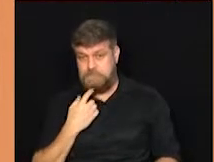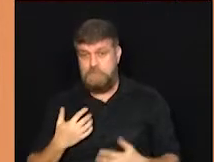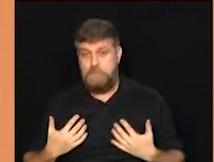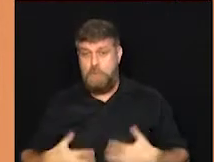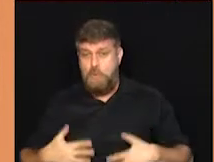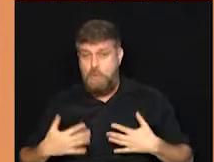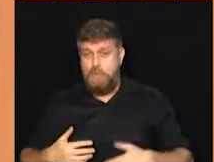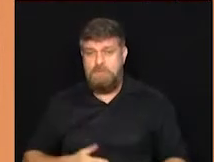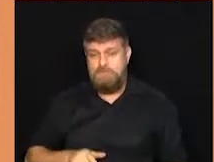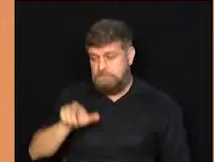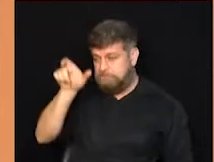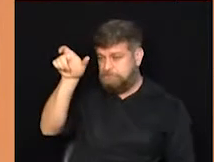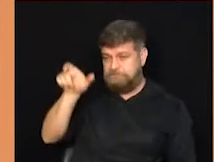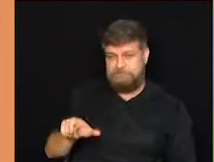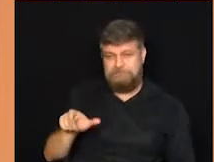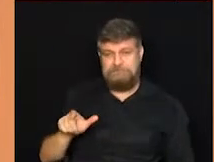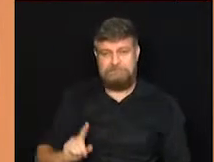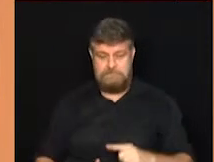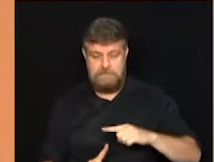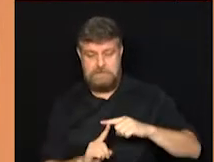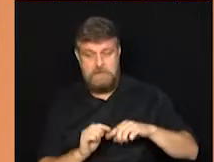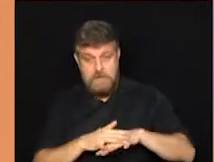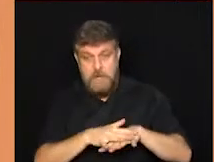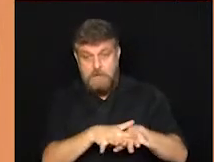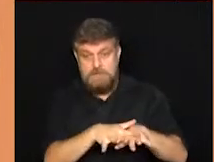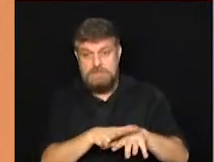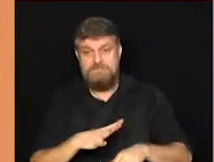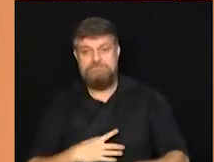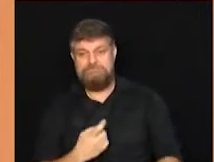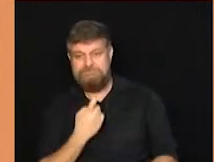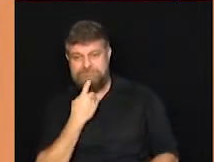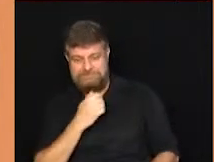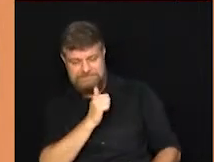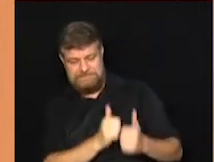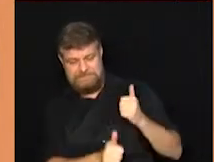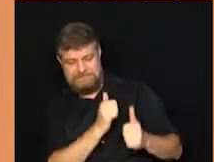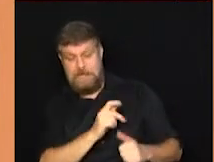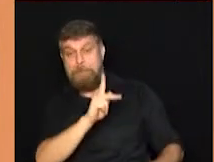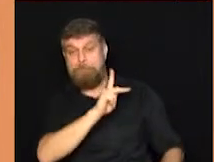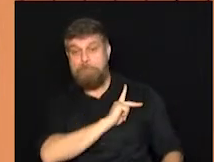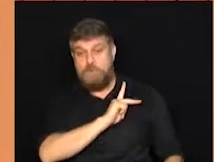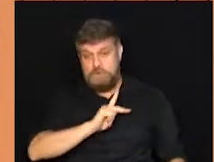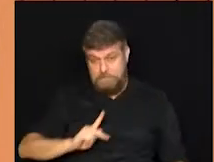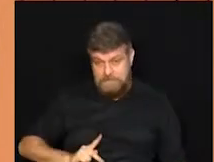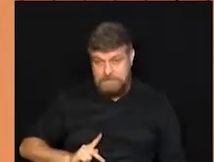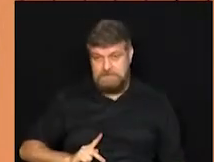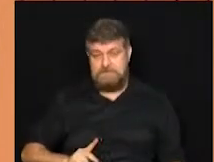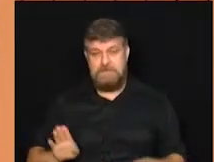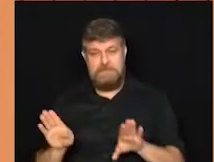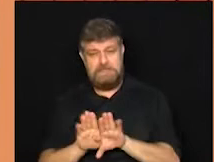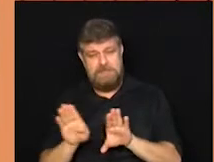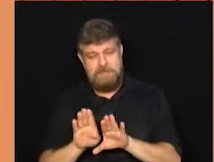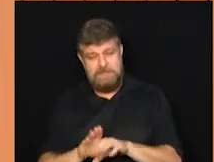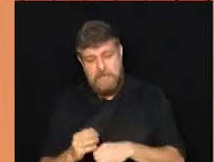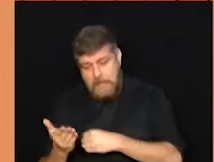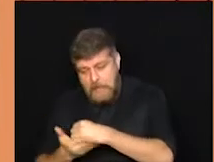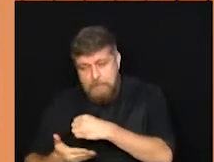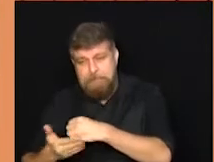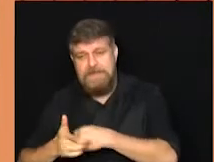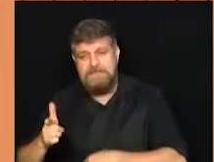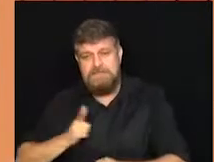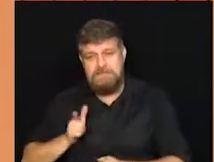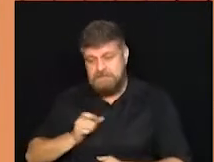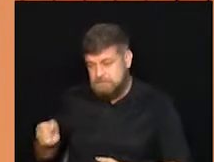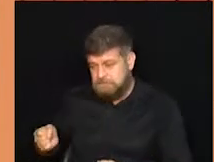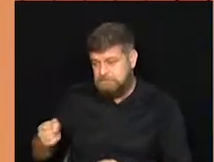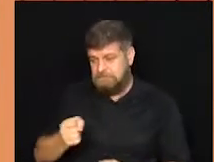um dos nossos times aqui, né, da nossa cidade. Então, acho que é fundamental a gente também ter essa ótica de alguém que está